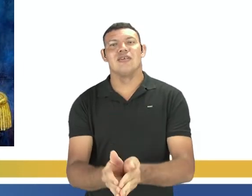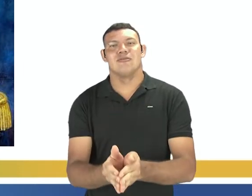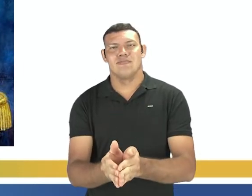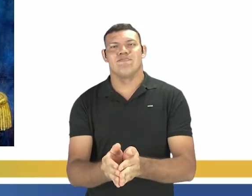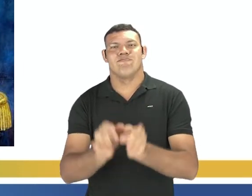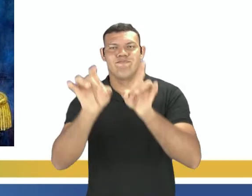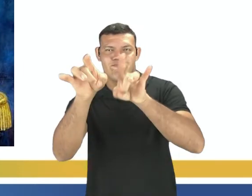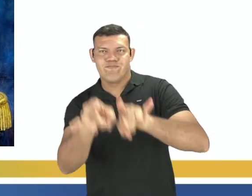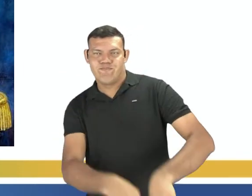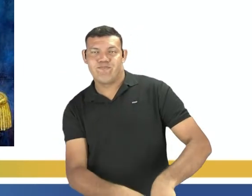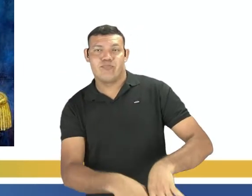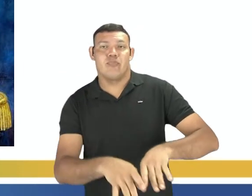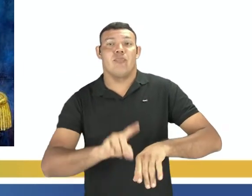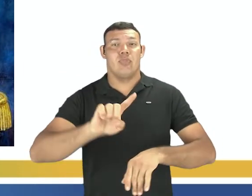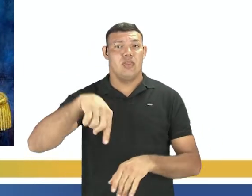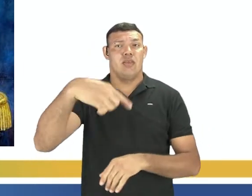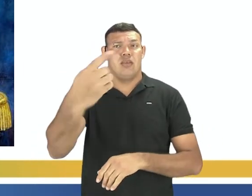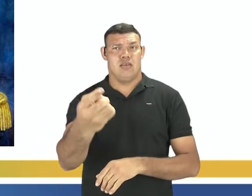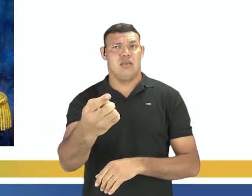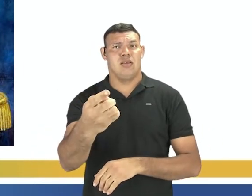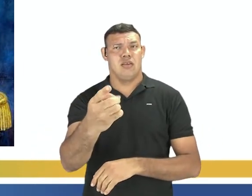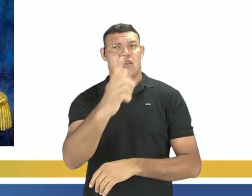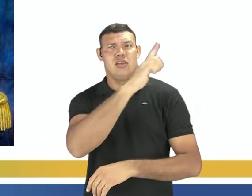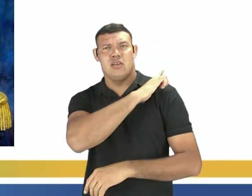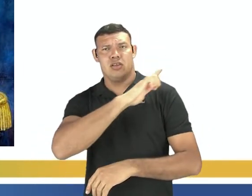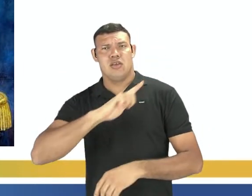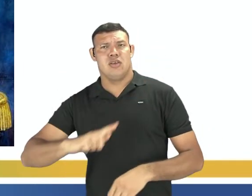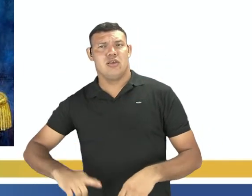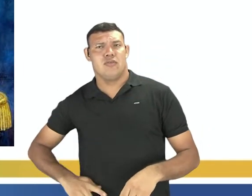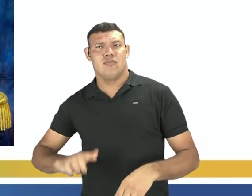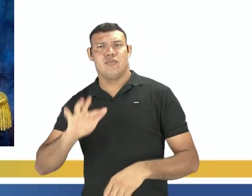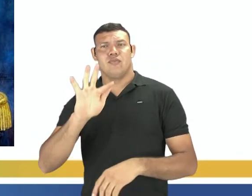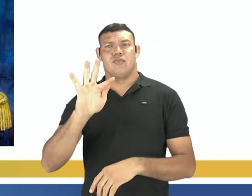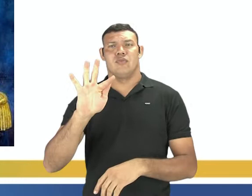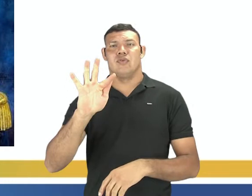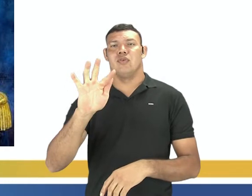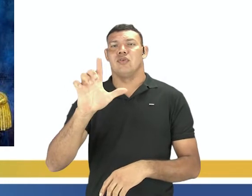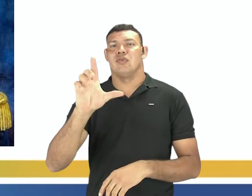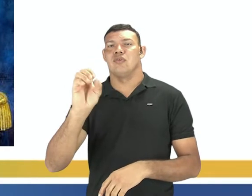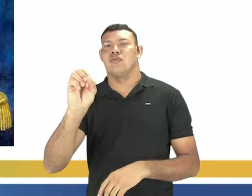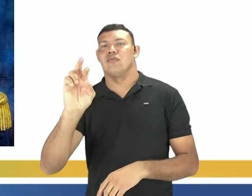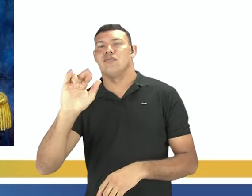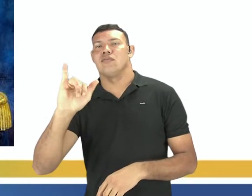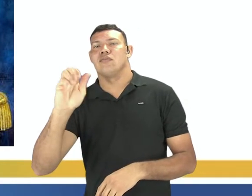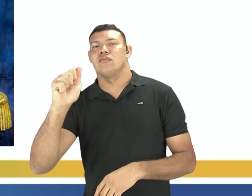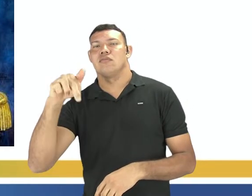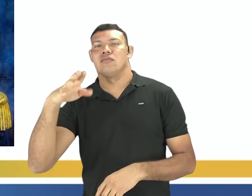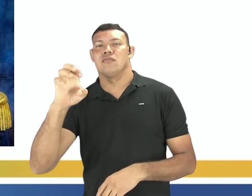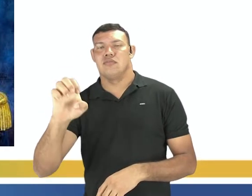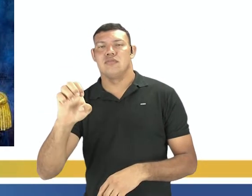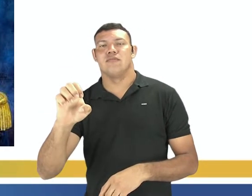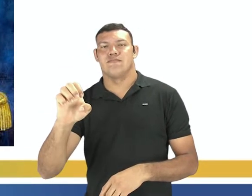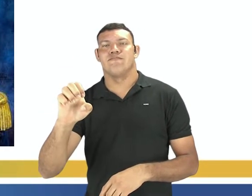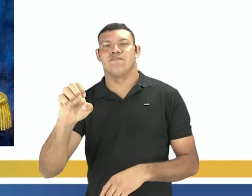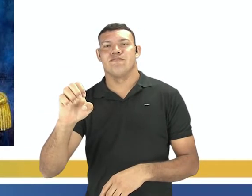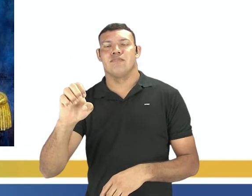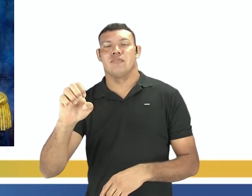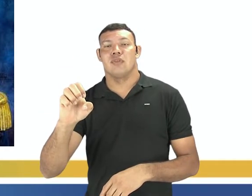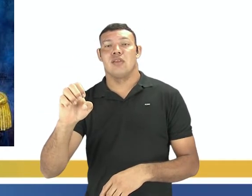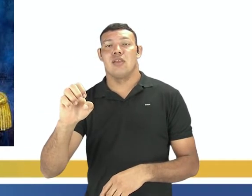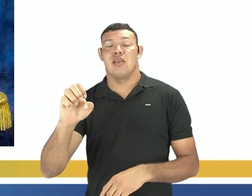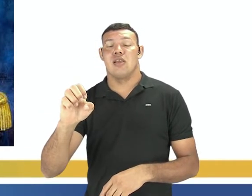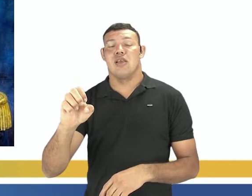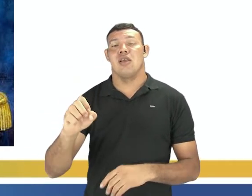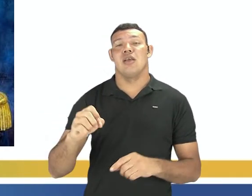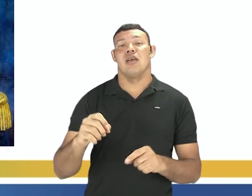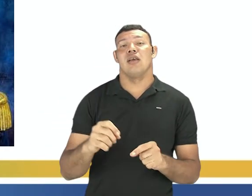renuncia. Depois nós temos o governo de Floriano Peixoto, né, que ganhou como vice nas eleições. Ele faz esse afastamento